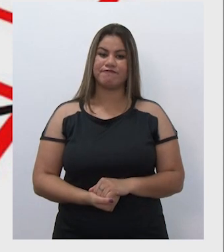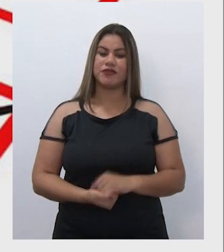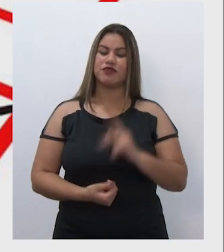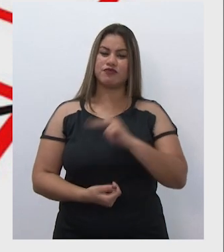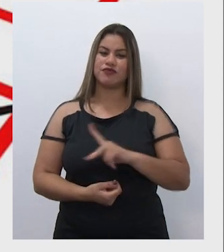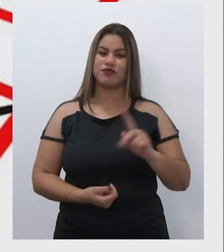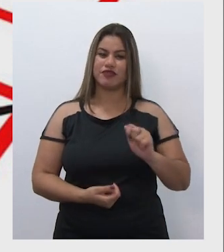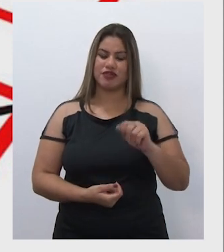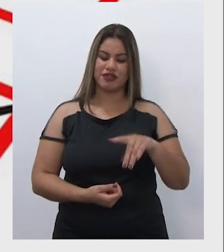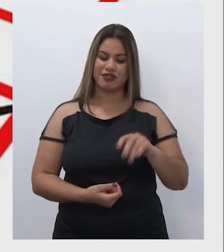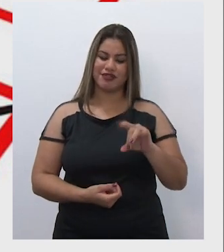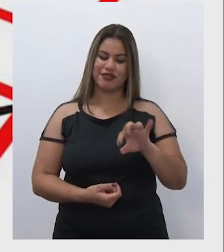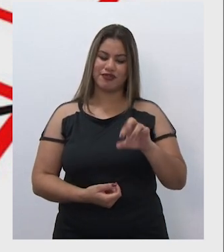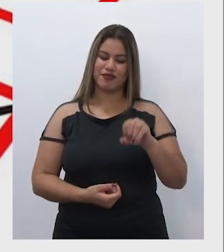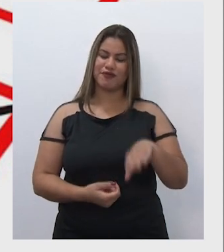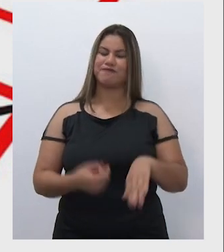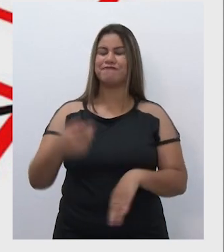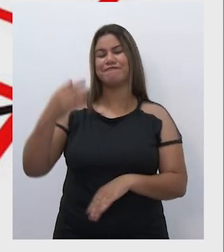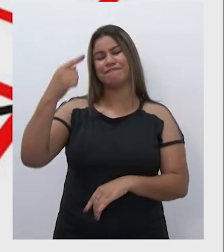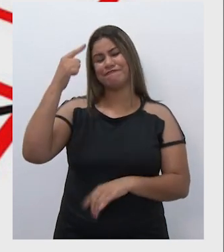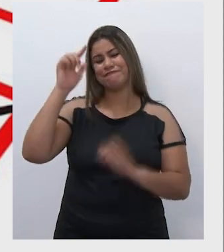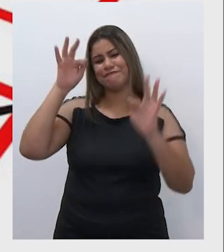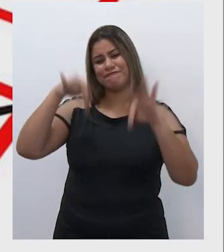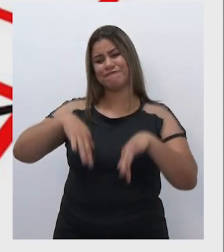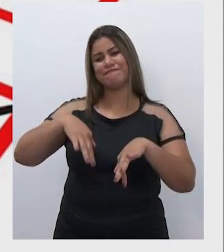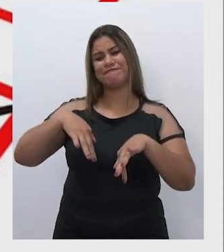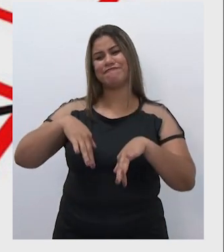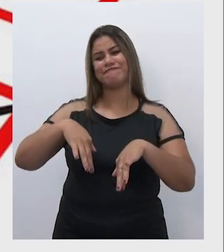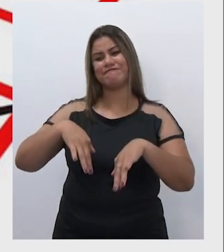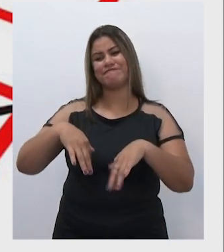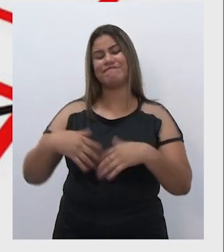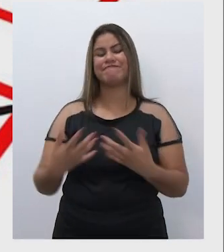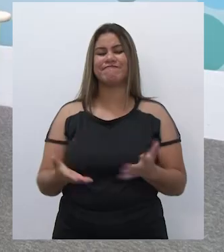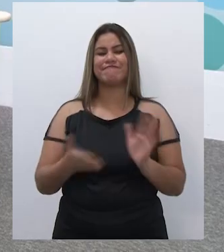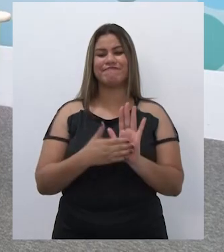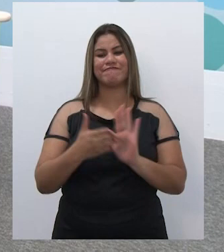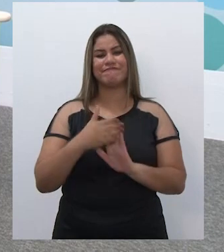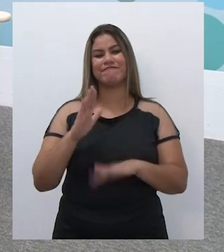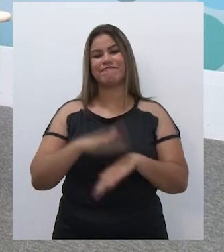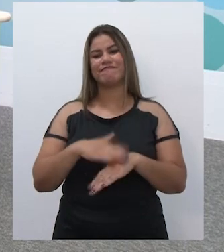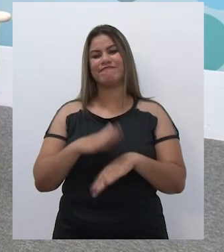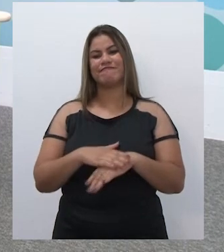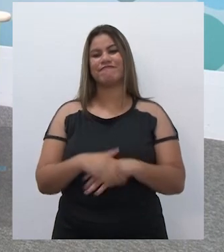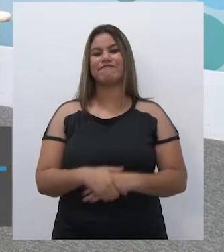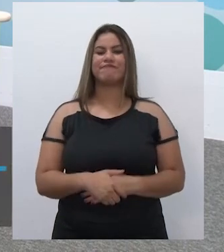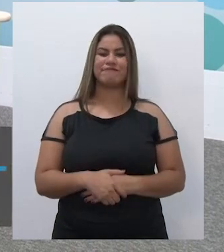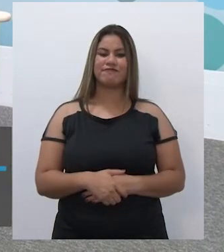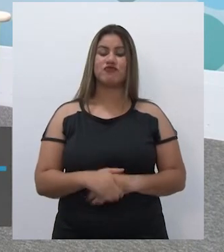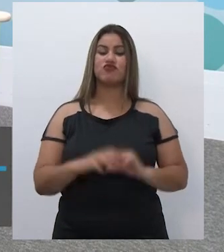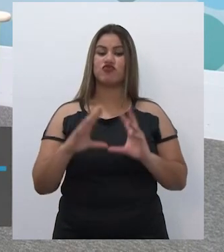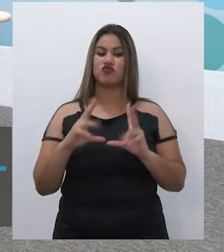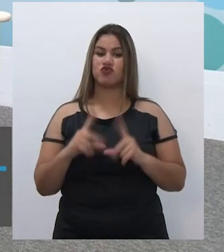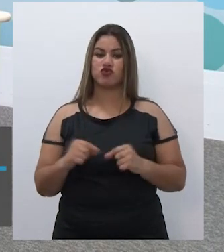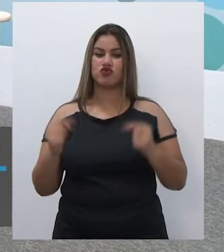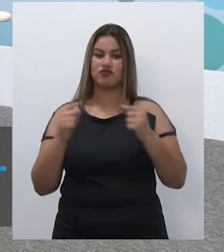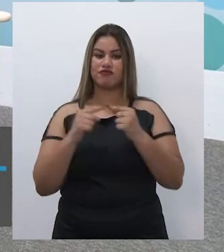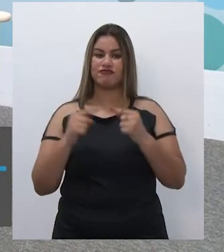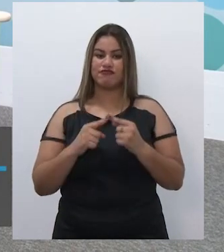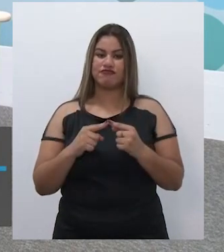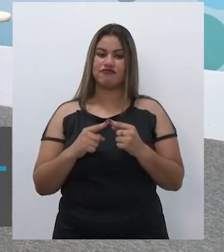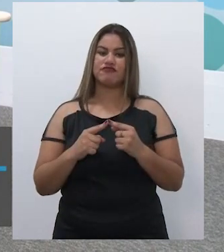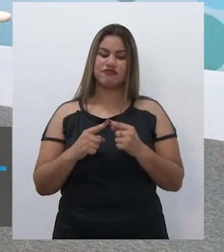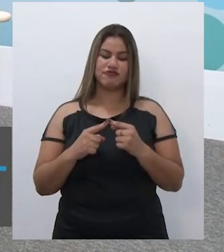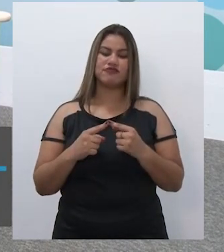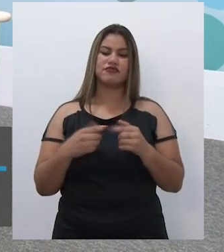Anderson, chegamos ao final do nosso projeto de realizar, né? De Sim. ver tudo aquilo que nós construímos